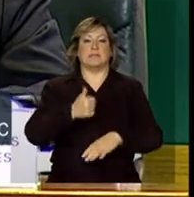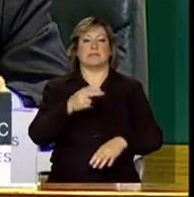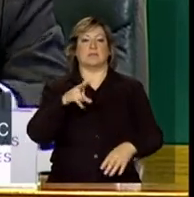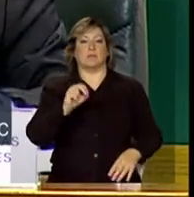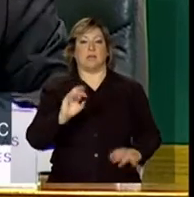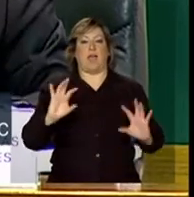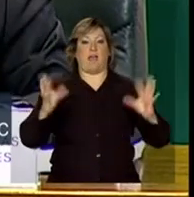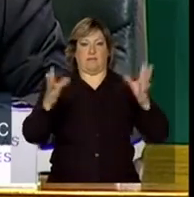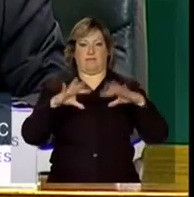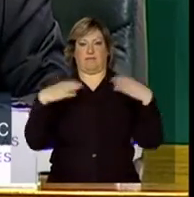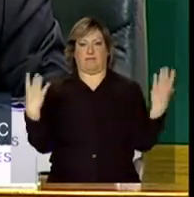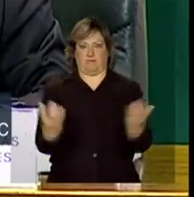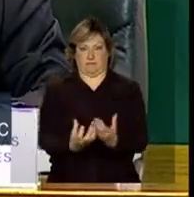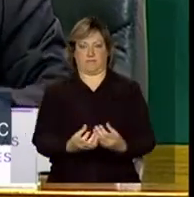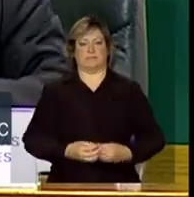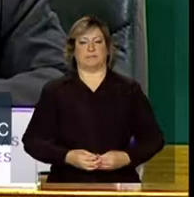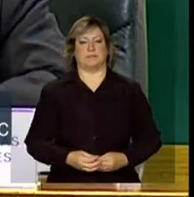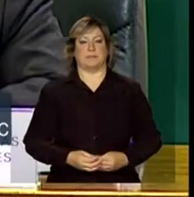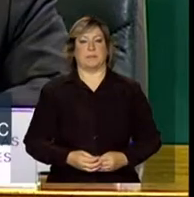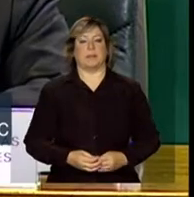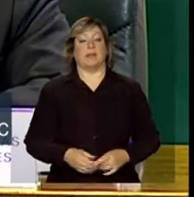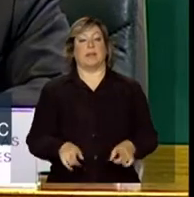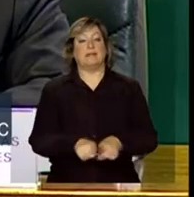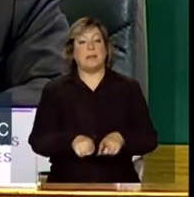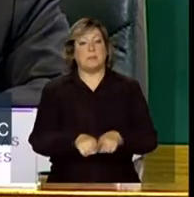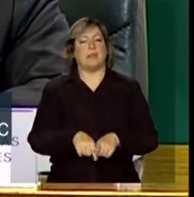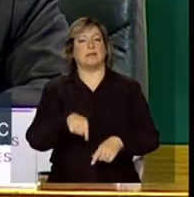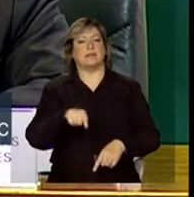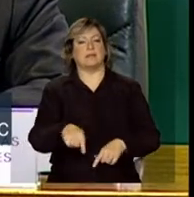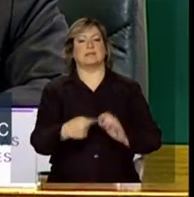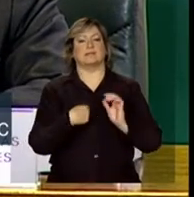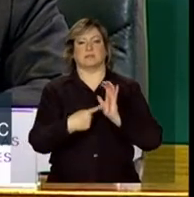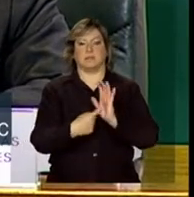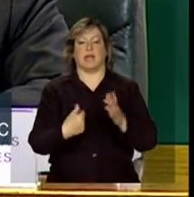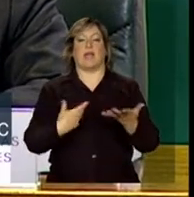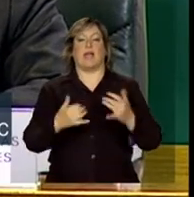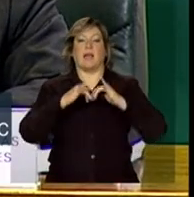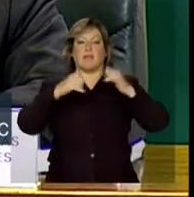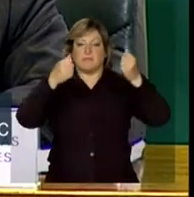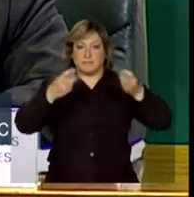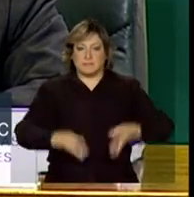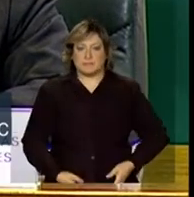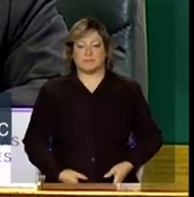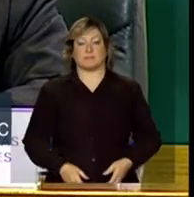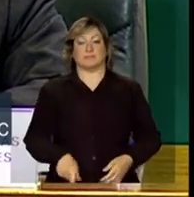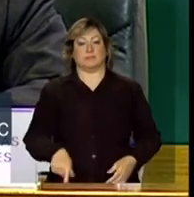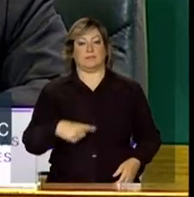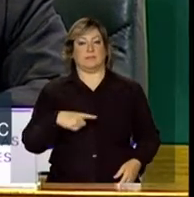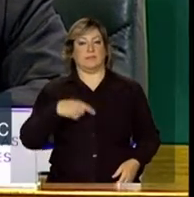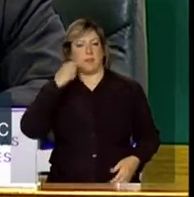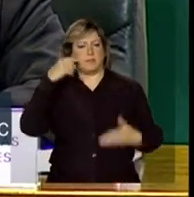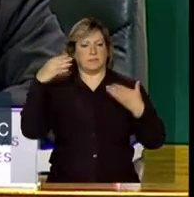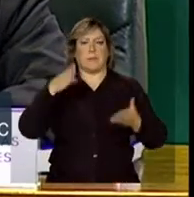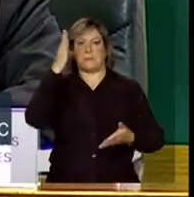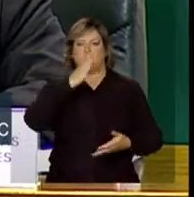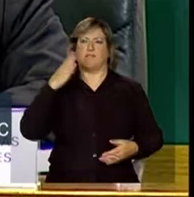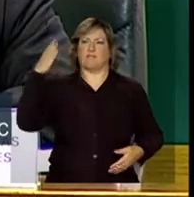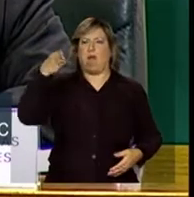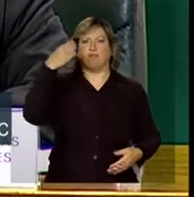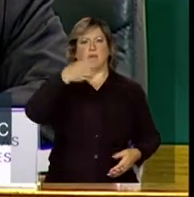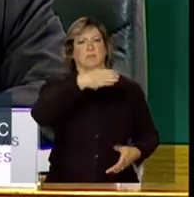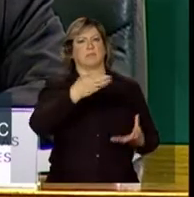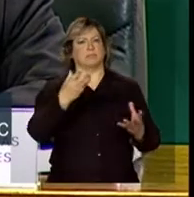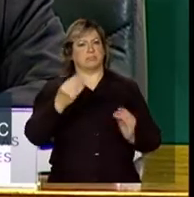eventos para além desses números que destacar a qualidade da presença brasileira em mostras internacionais de grande